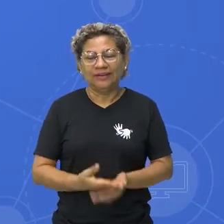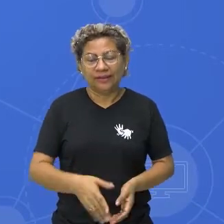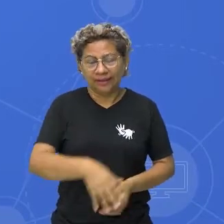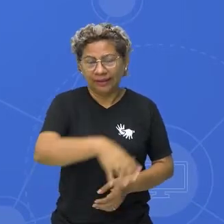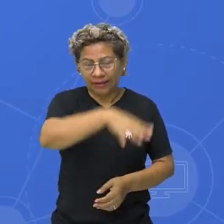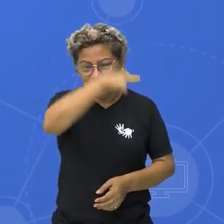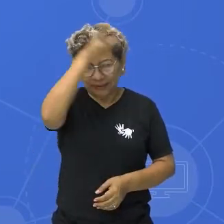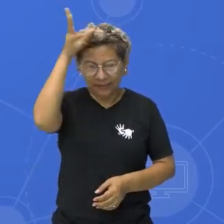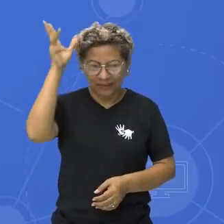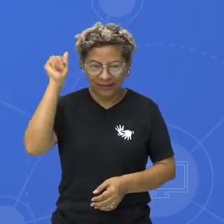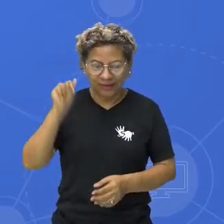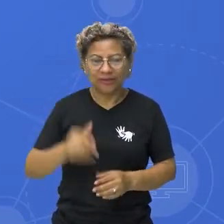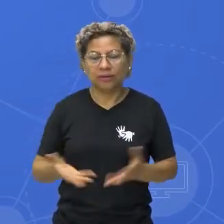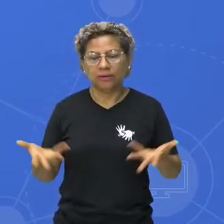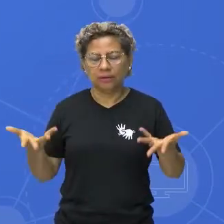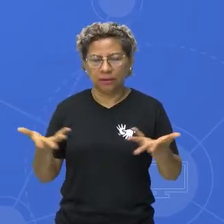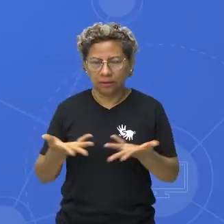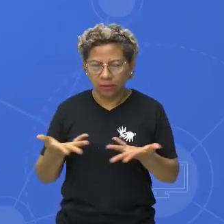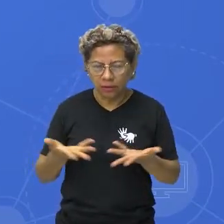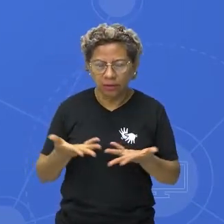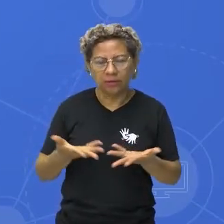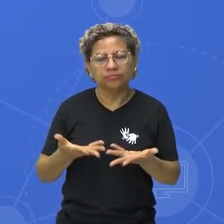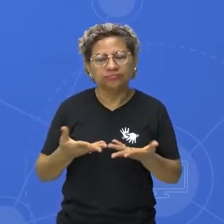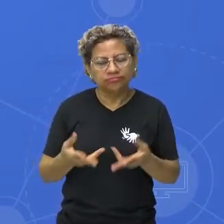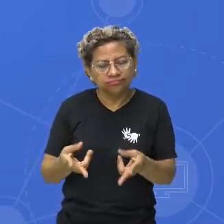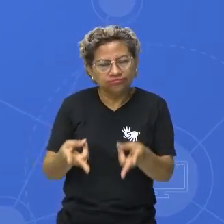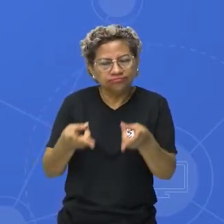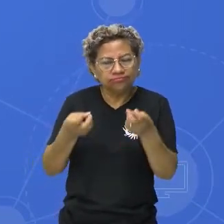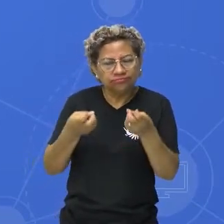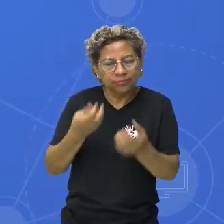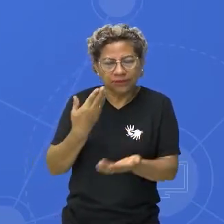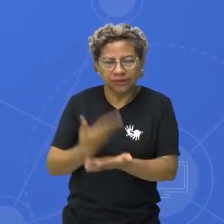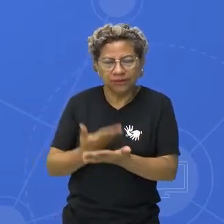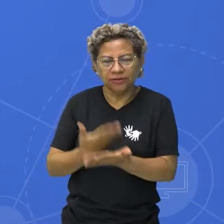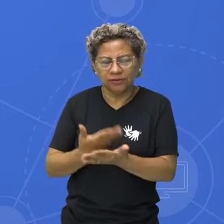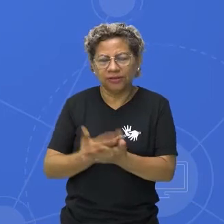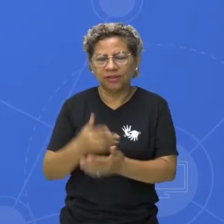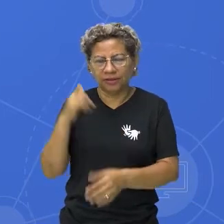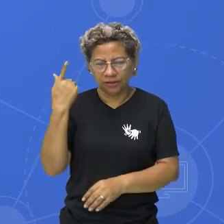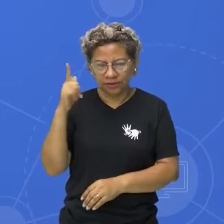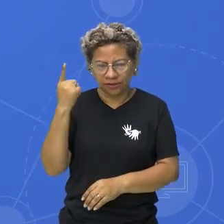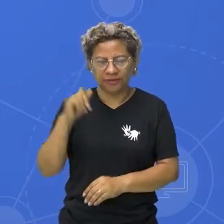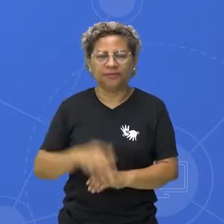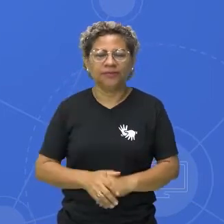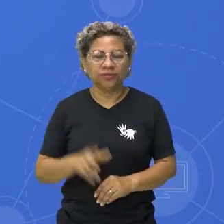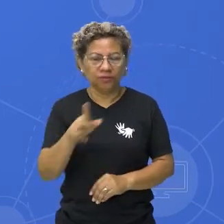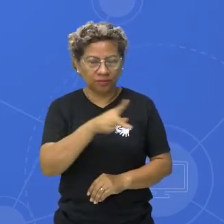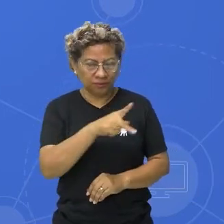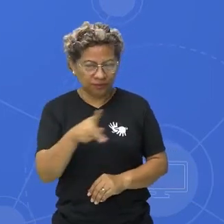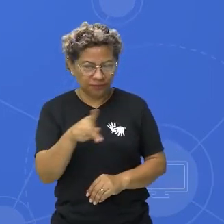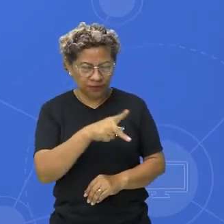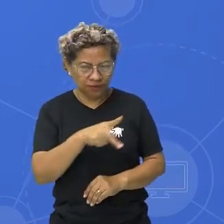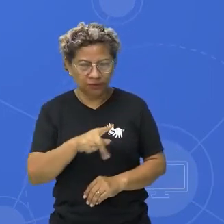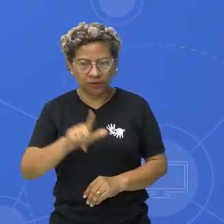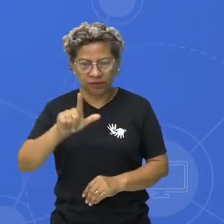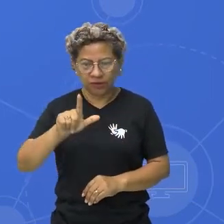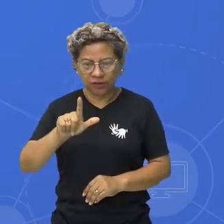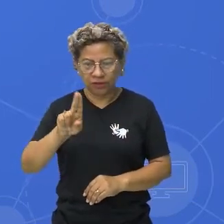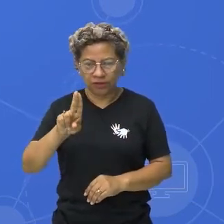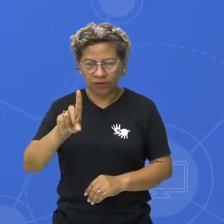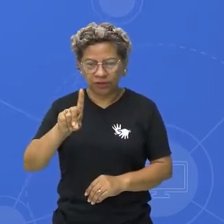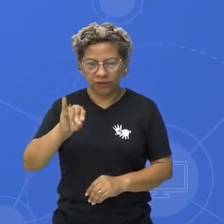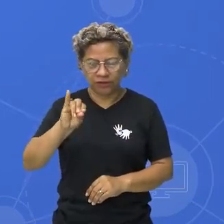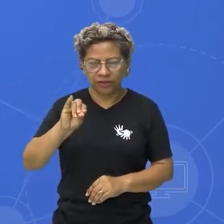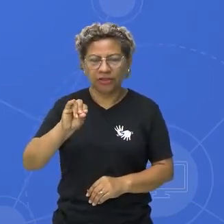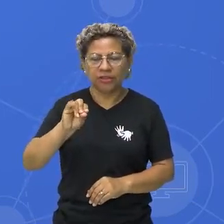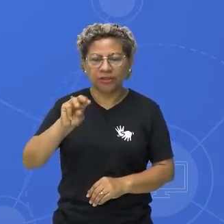Amazonas. E agora nós iremos, né, verificar aí geografia, tá certo, gente? Eu sou a professora Ludmila Dutra,